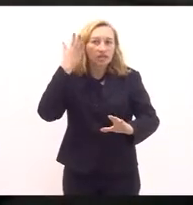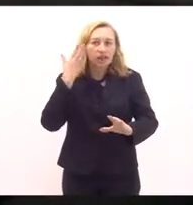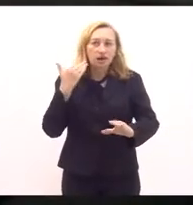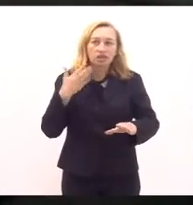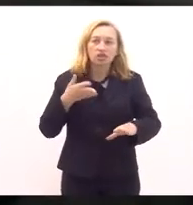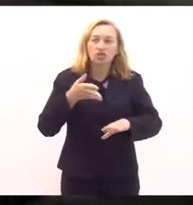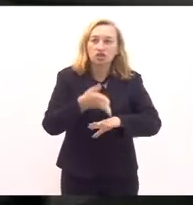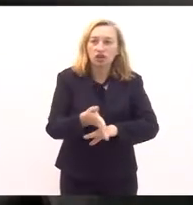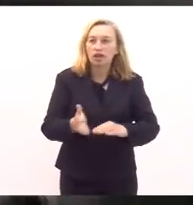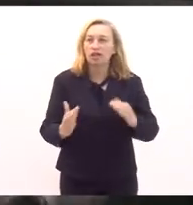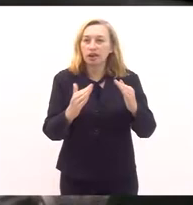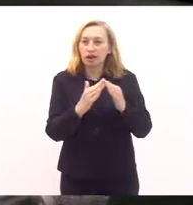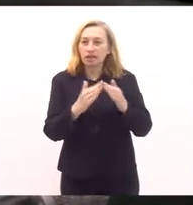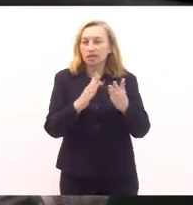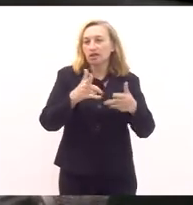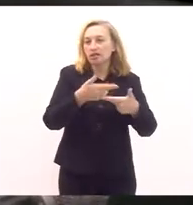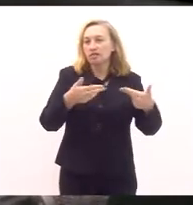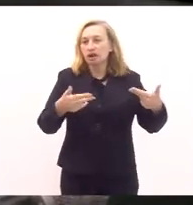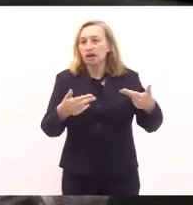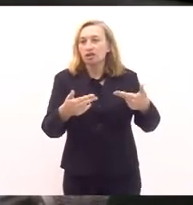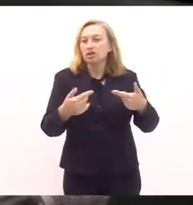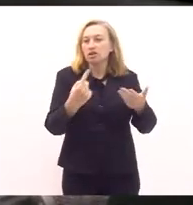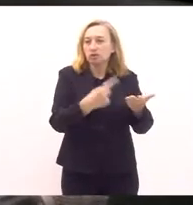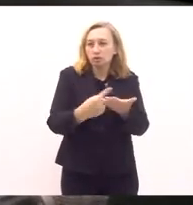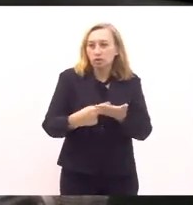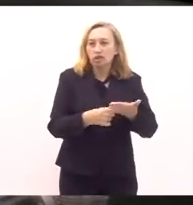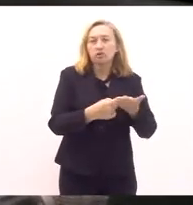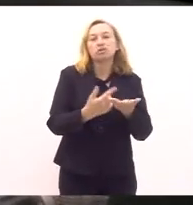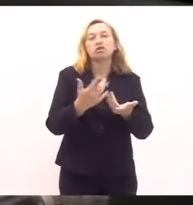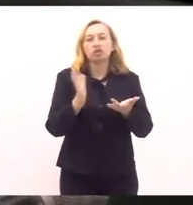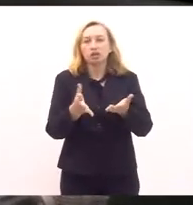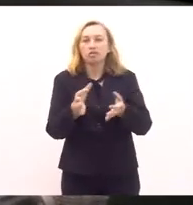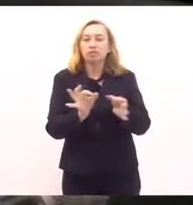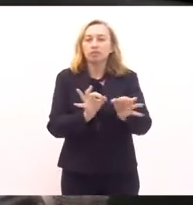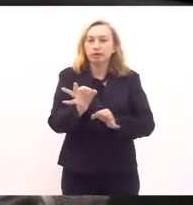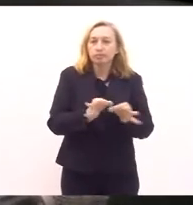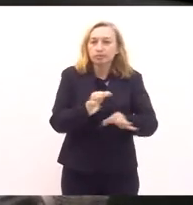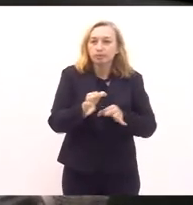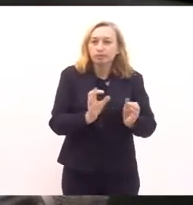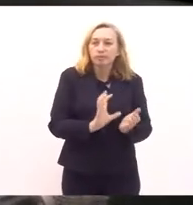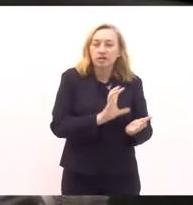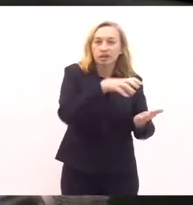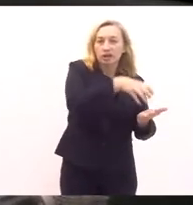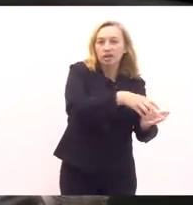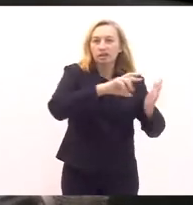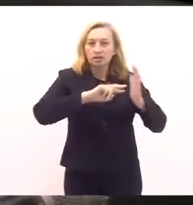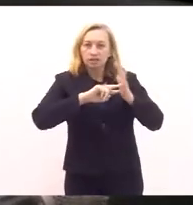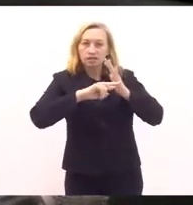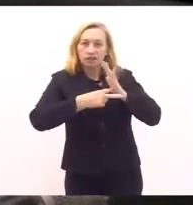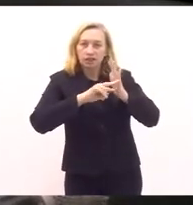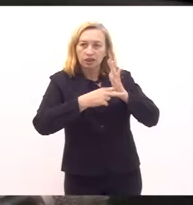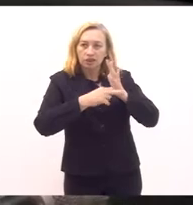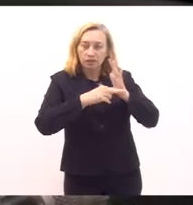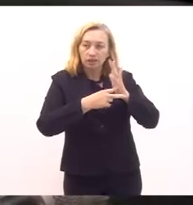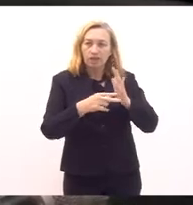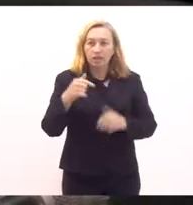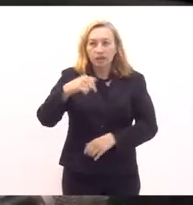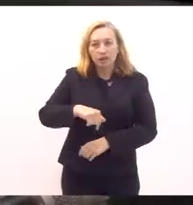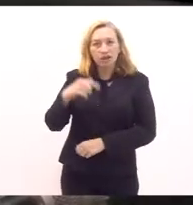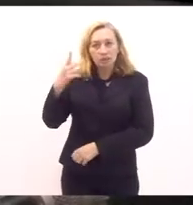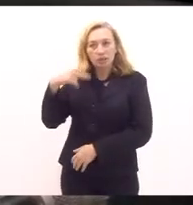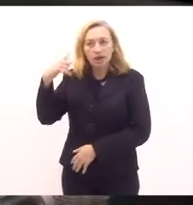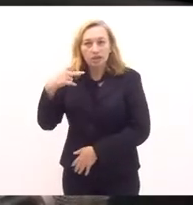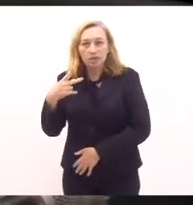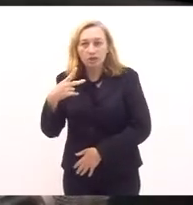Muitas tratativas vêm sendo feitas, principalmente pelas centrais sindicais, seja aqui com o